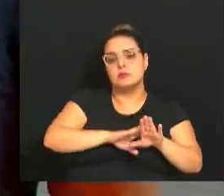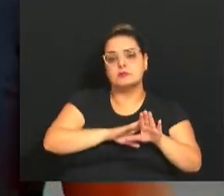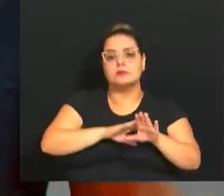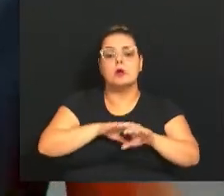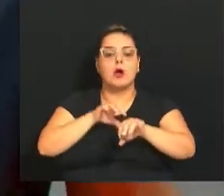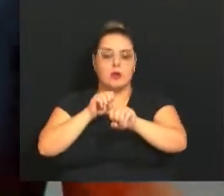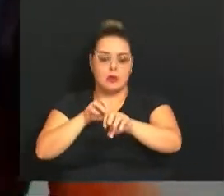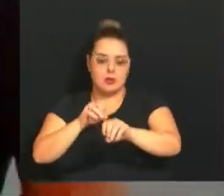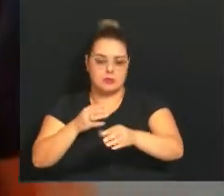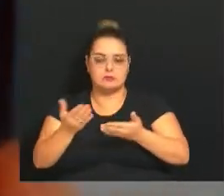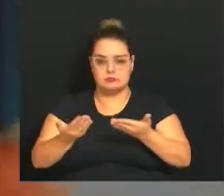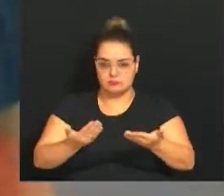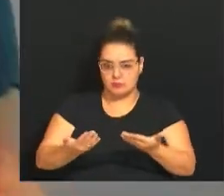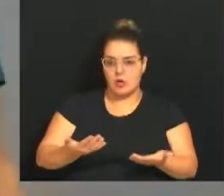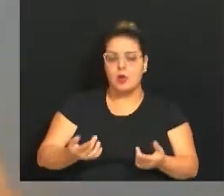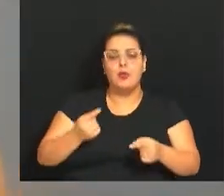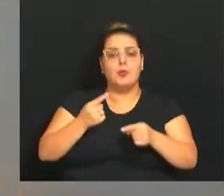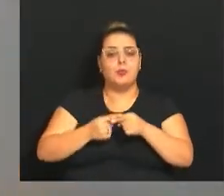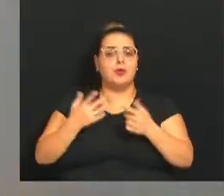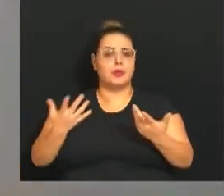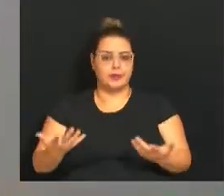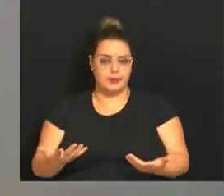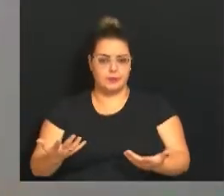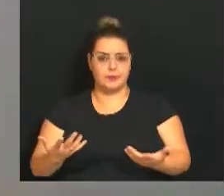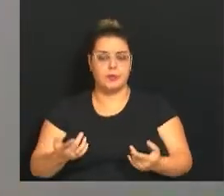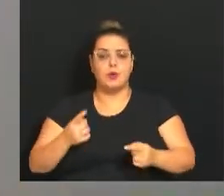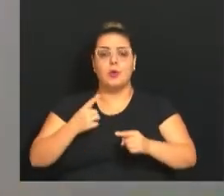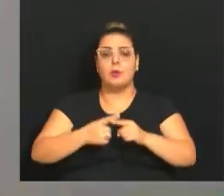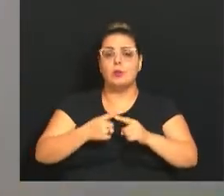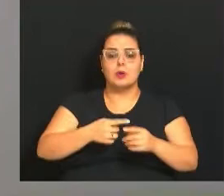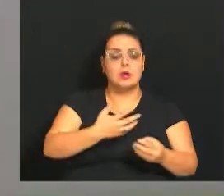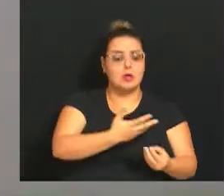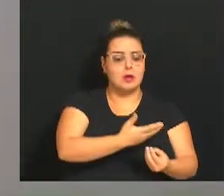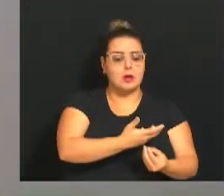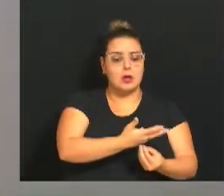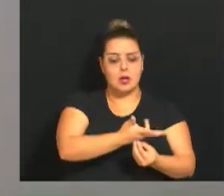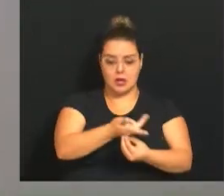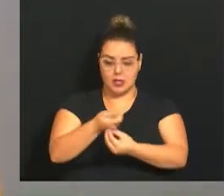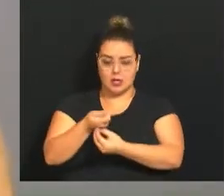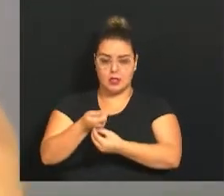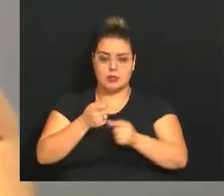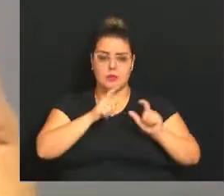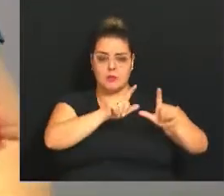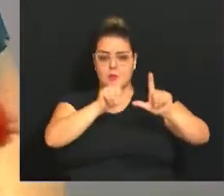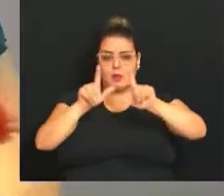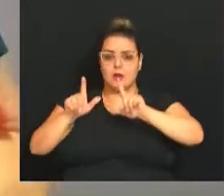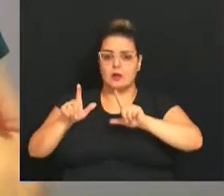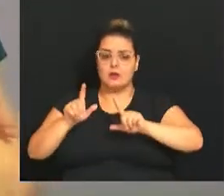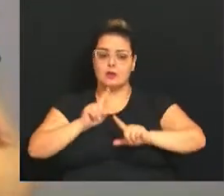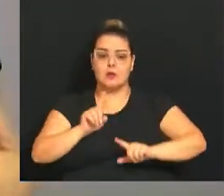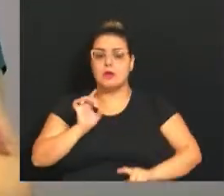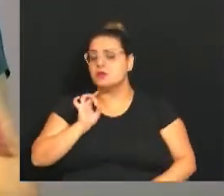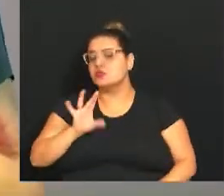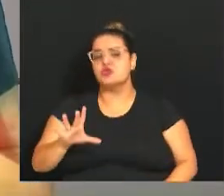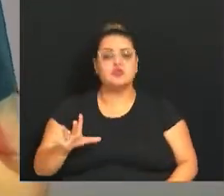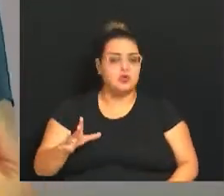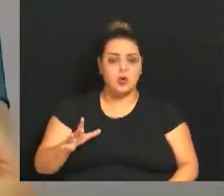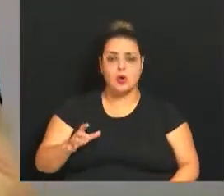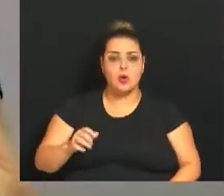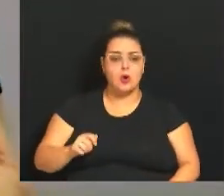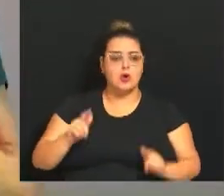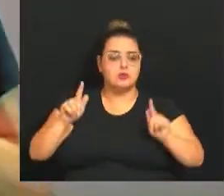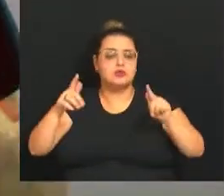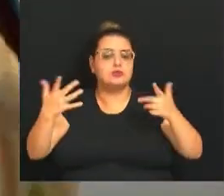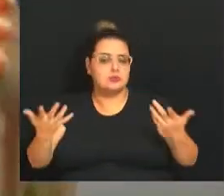educativa. E por que isso? Porque as exposições, elas não só são entretenimento. É bacana que as pessoas venham e que